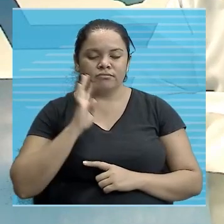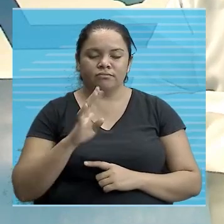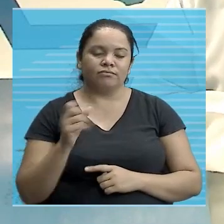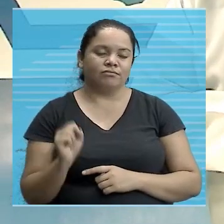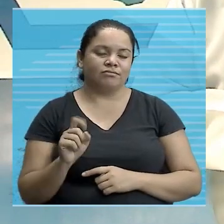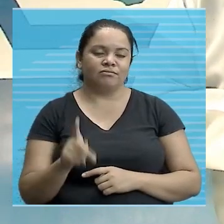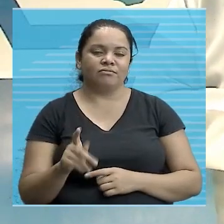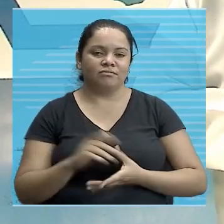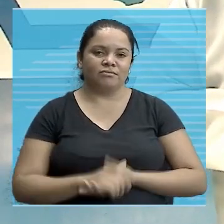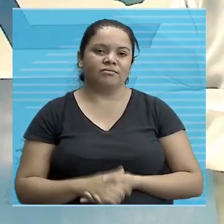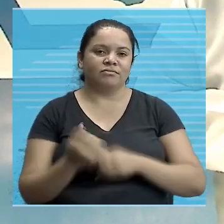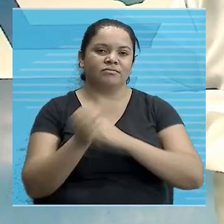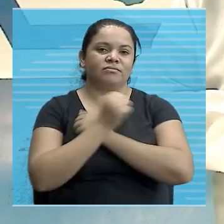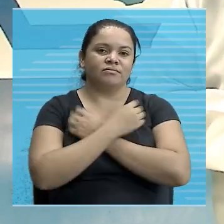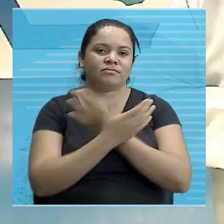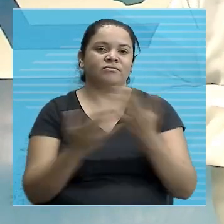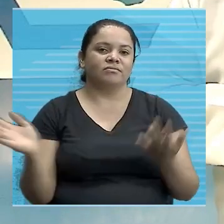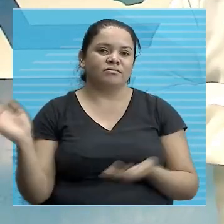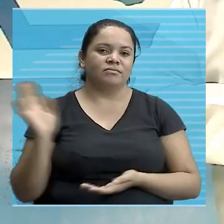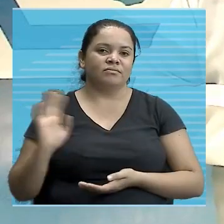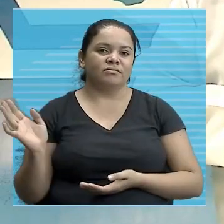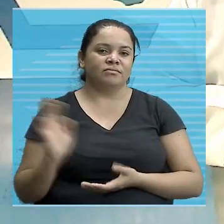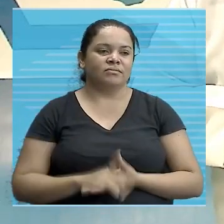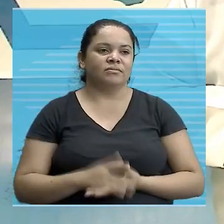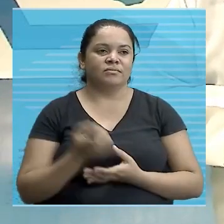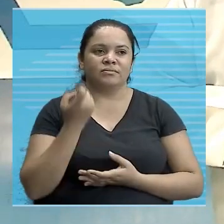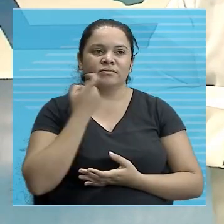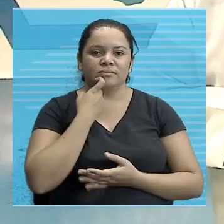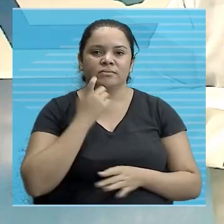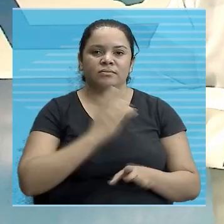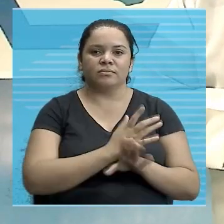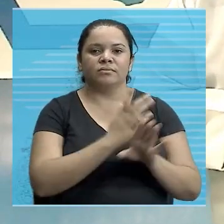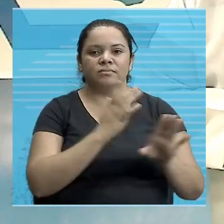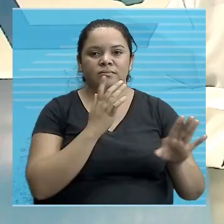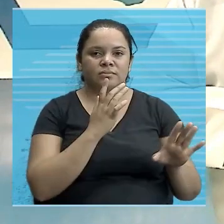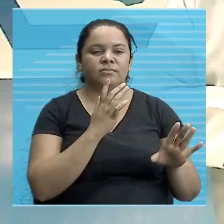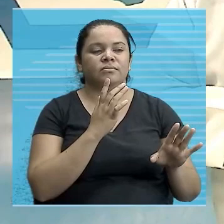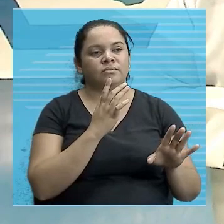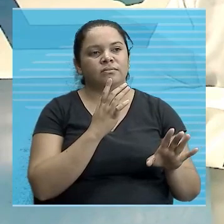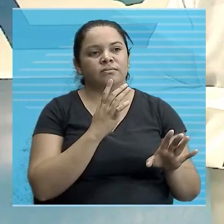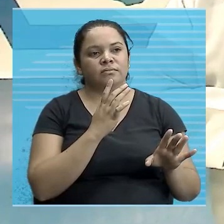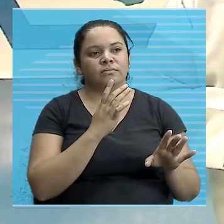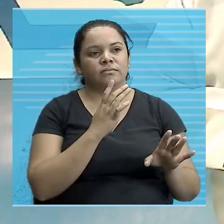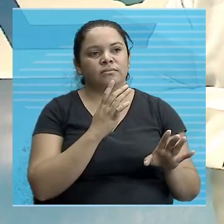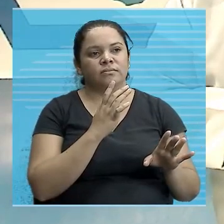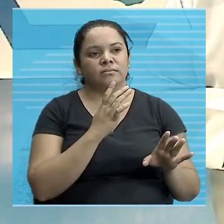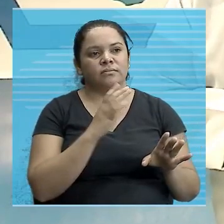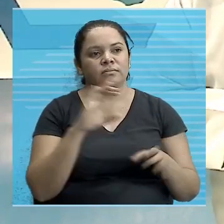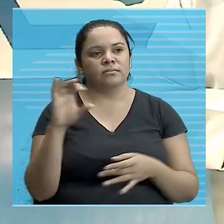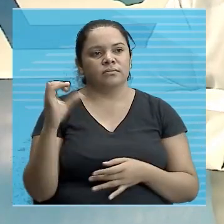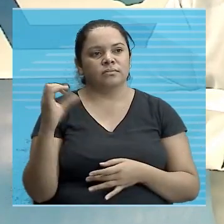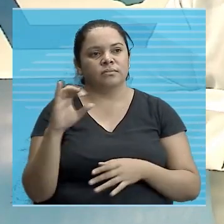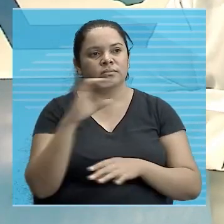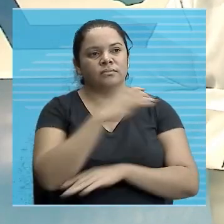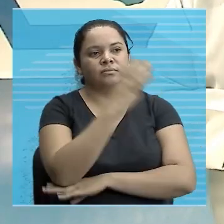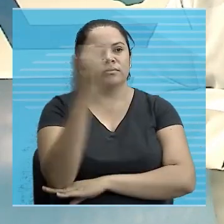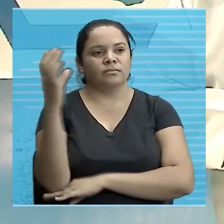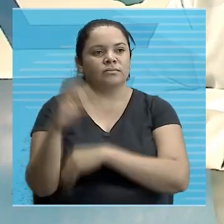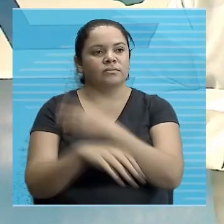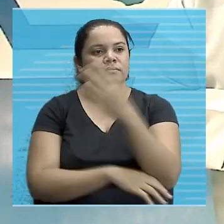bacanas. Forte abraço a todos. Sexta-feira nós nos encontramos com Ciências da